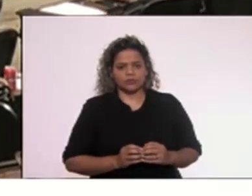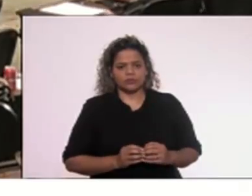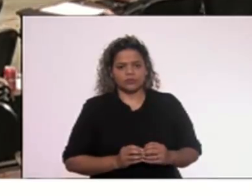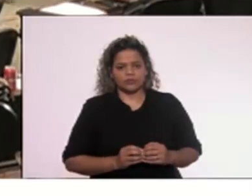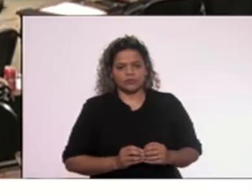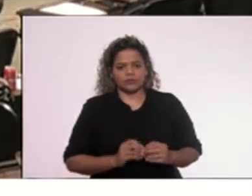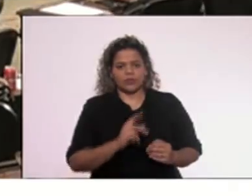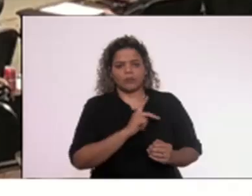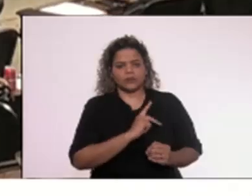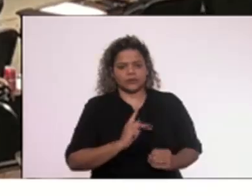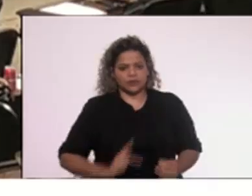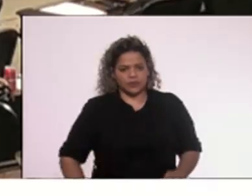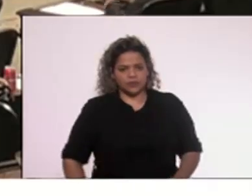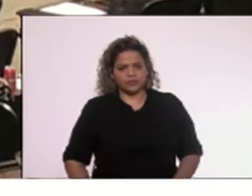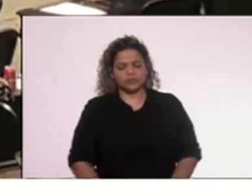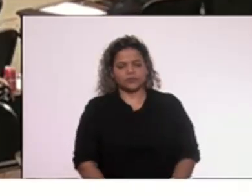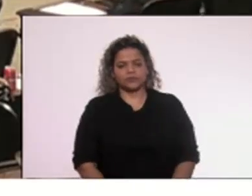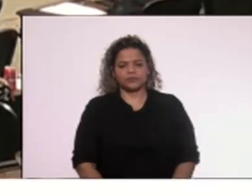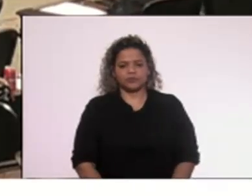Presidente.